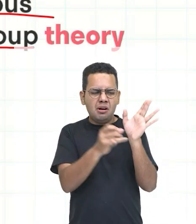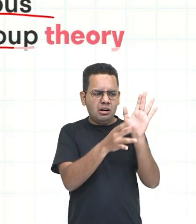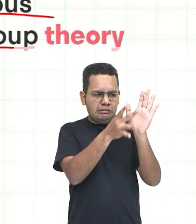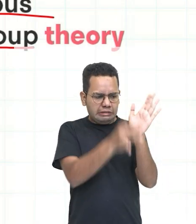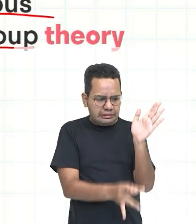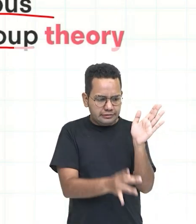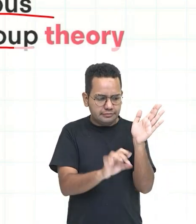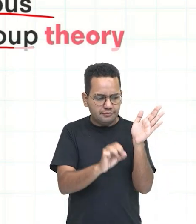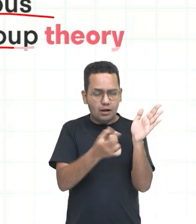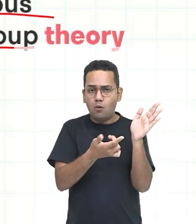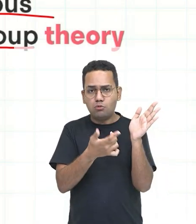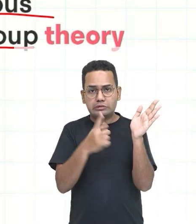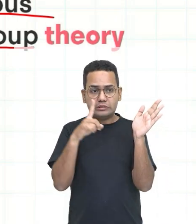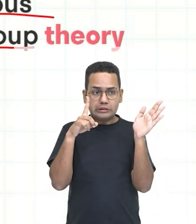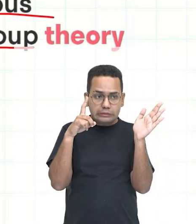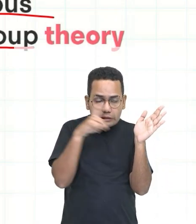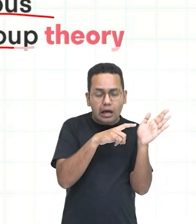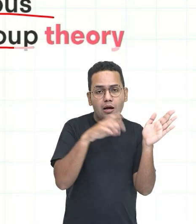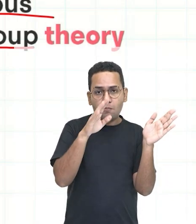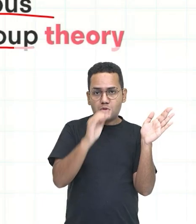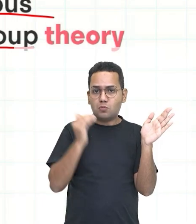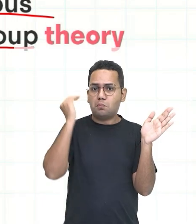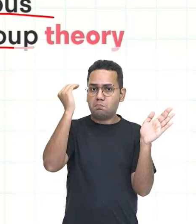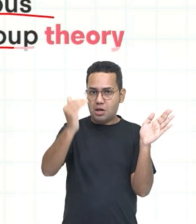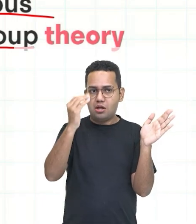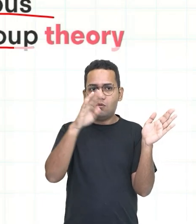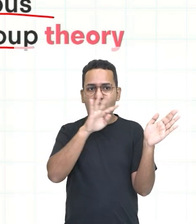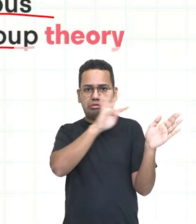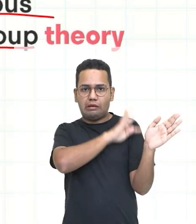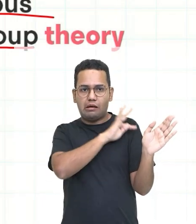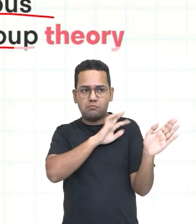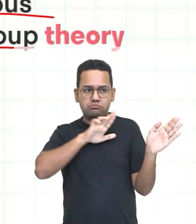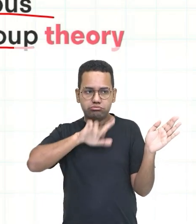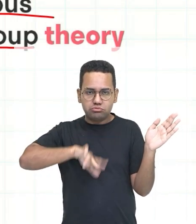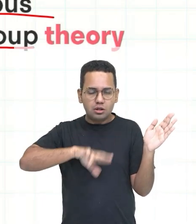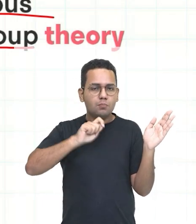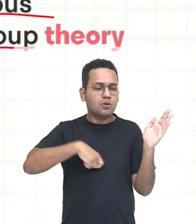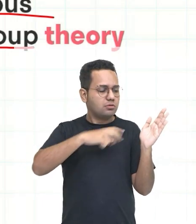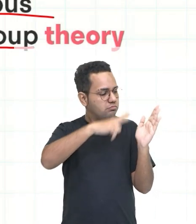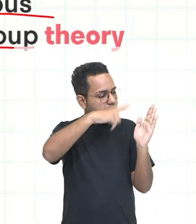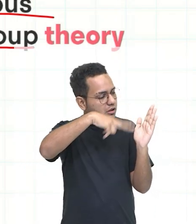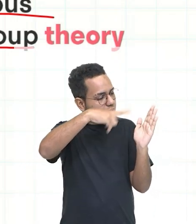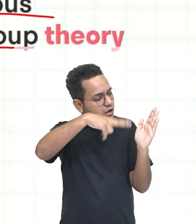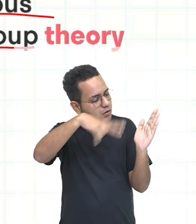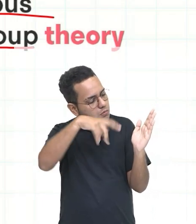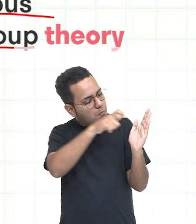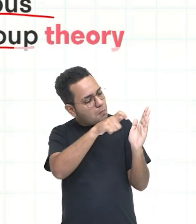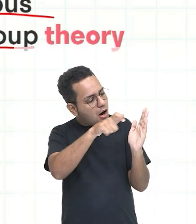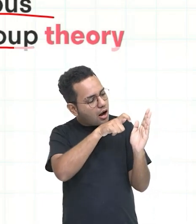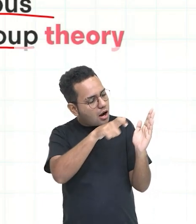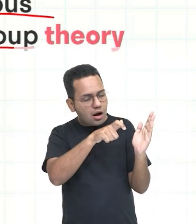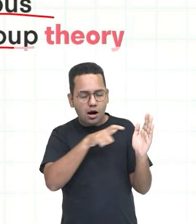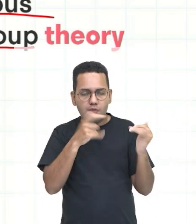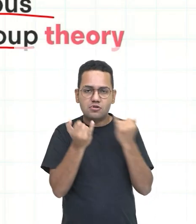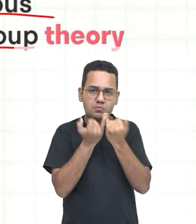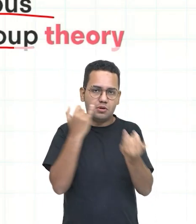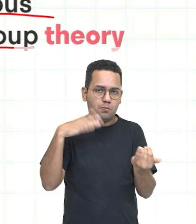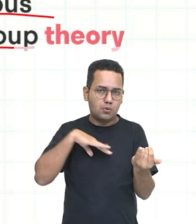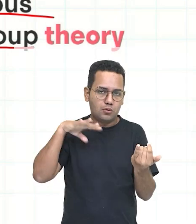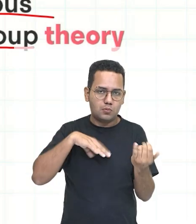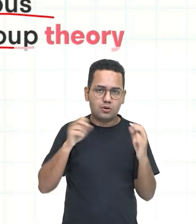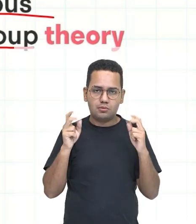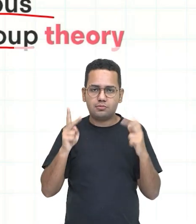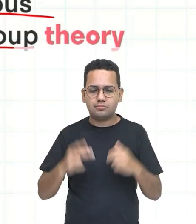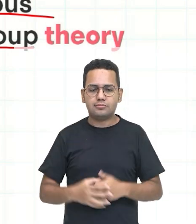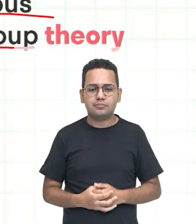dificuldade mais elevada, mas é possível fazer a leitura através dessas palavras, né, que são as palavras cognatas, ok?